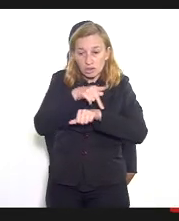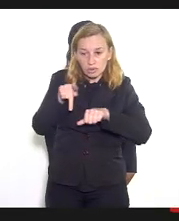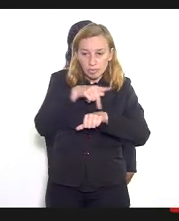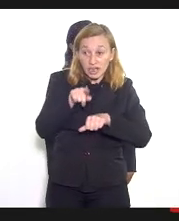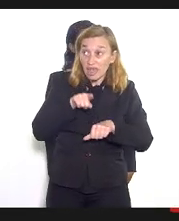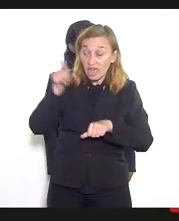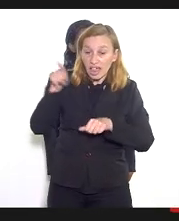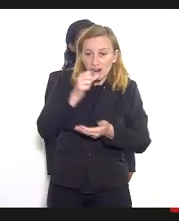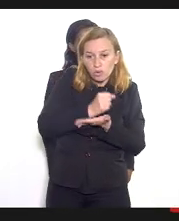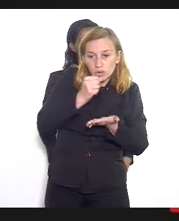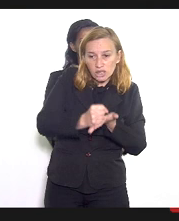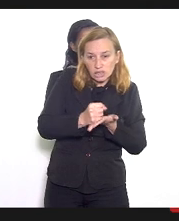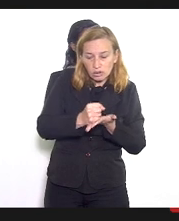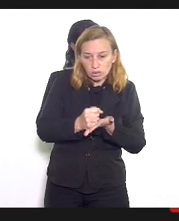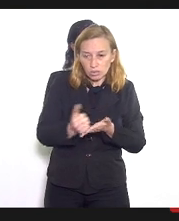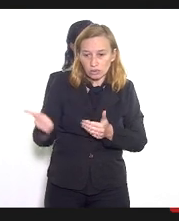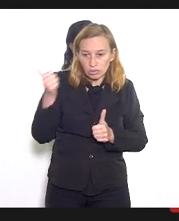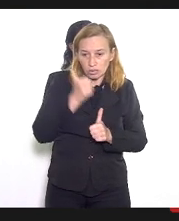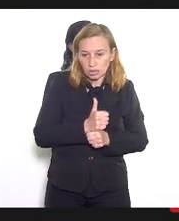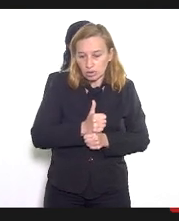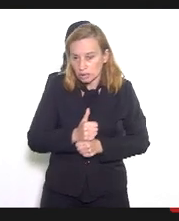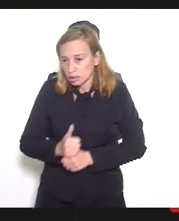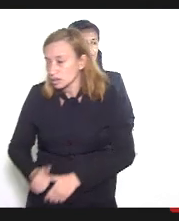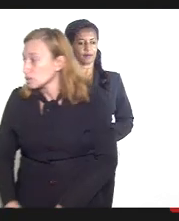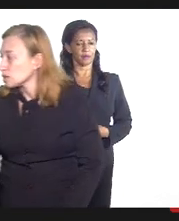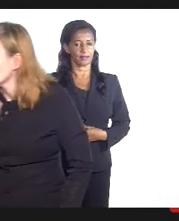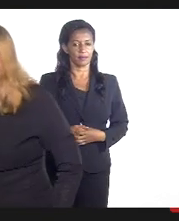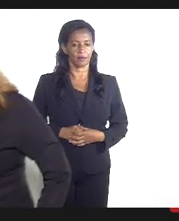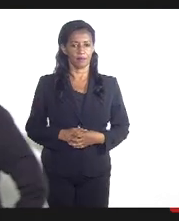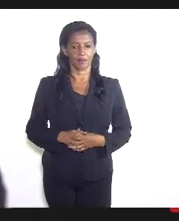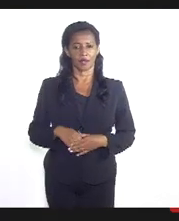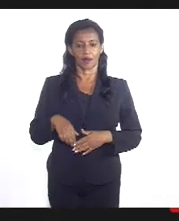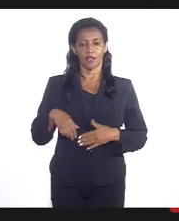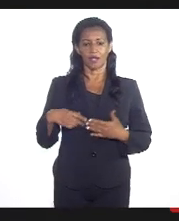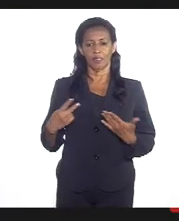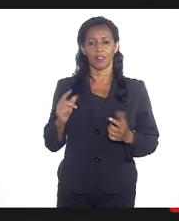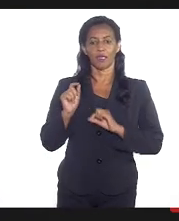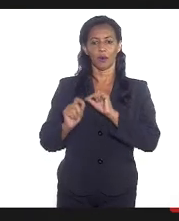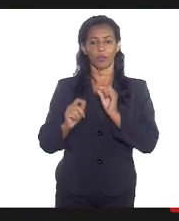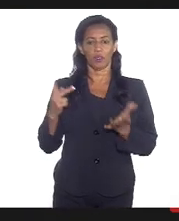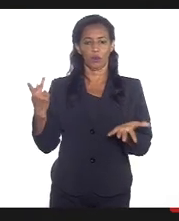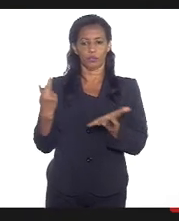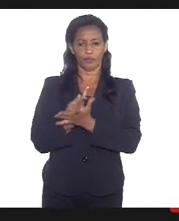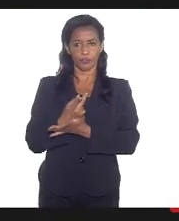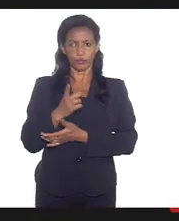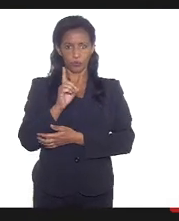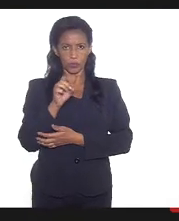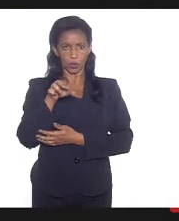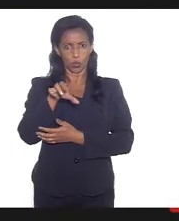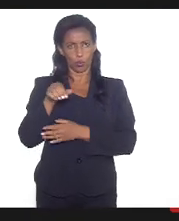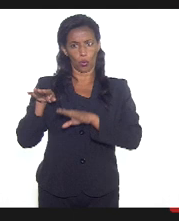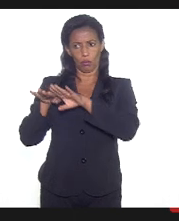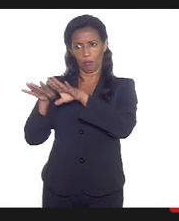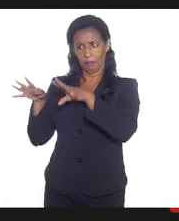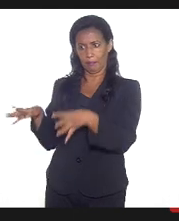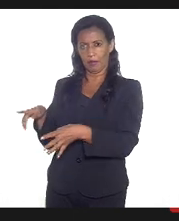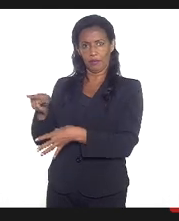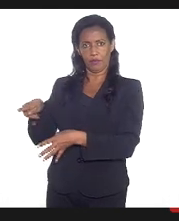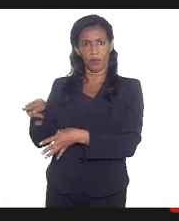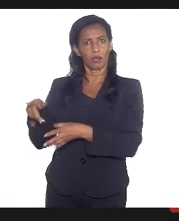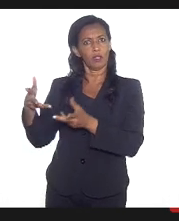ela contratou o afretamento no exterior. Então, o que acontece? O dono da plataforma, vamos dizer assim, está